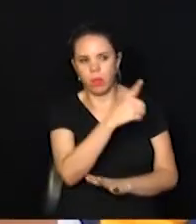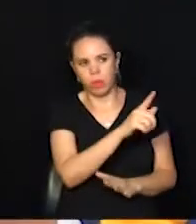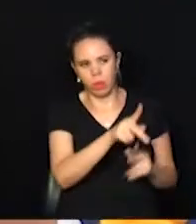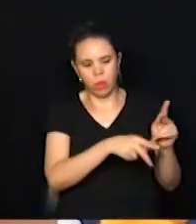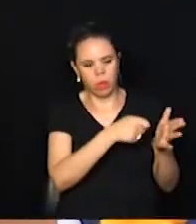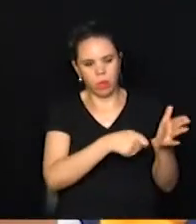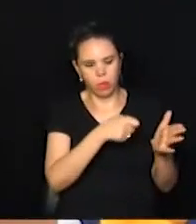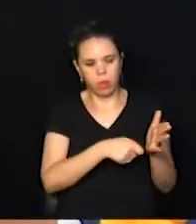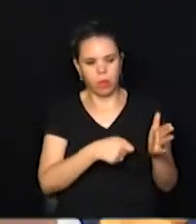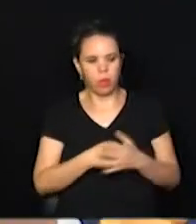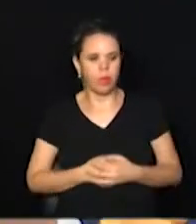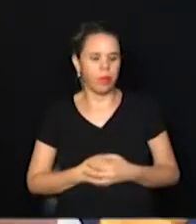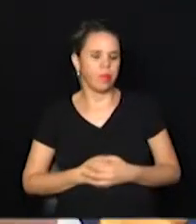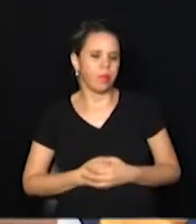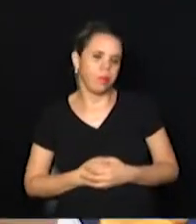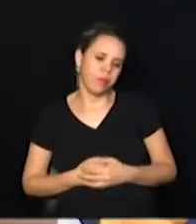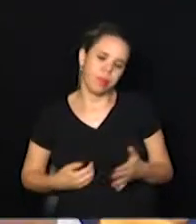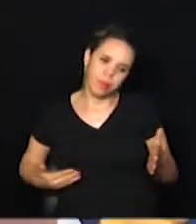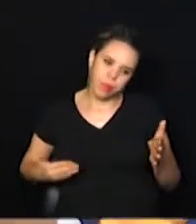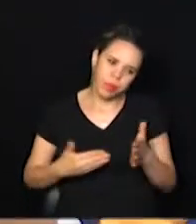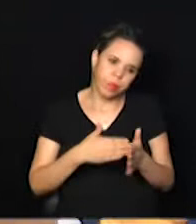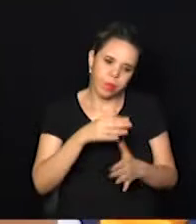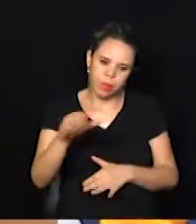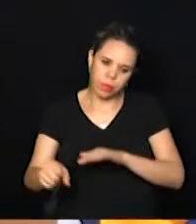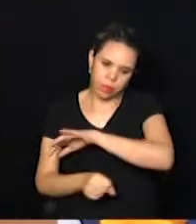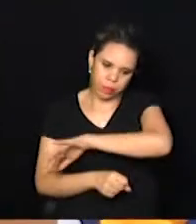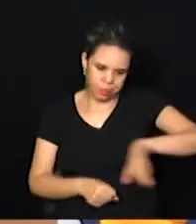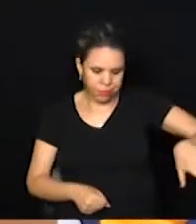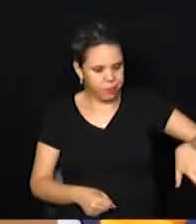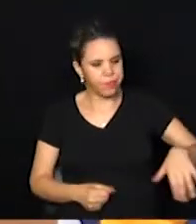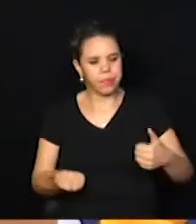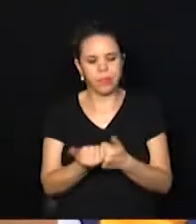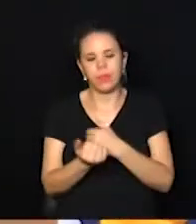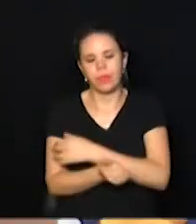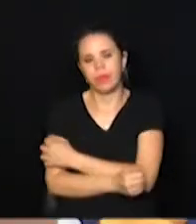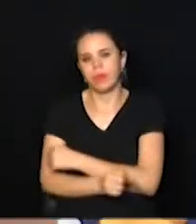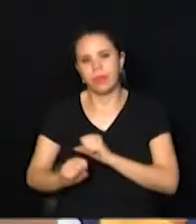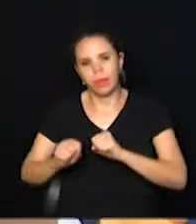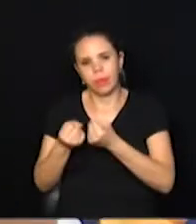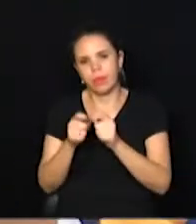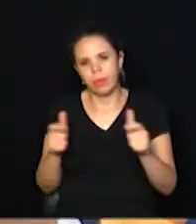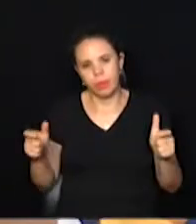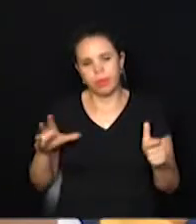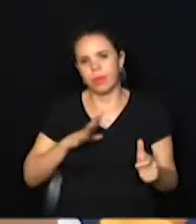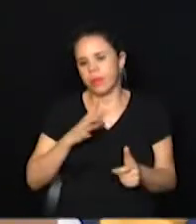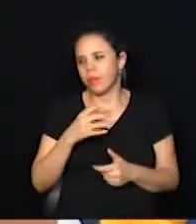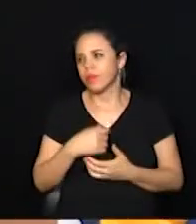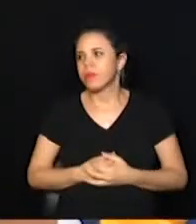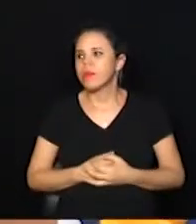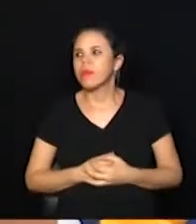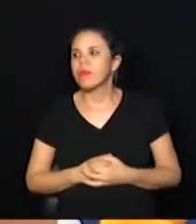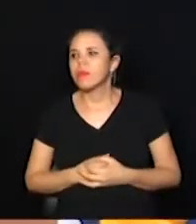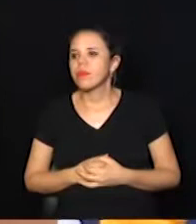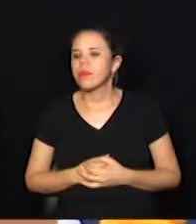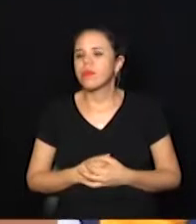e outras militantes que impediu aquele golpe, para se avançar na defesa do patrimônio histórico dessa cidade e